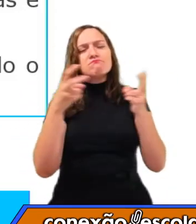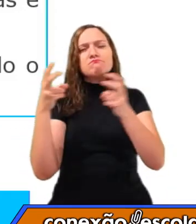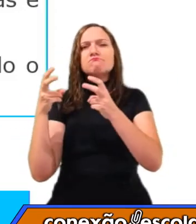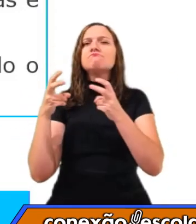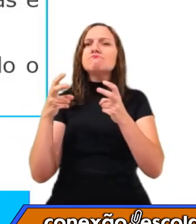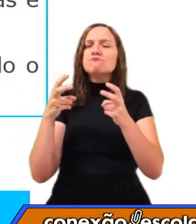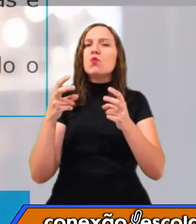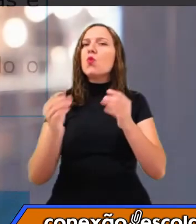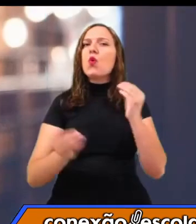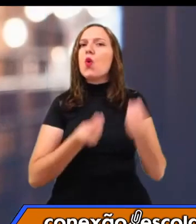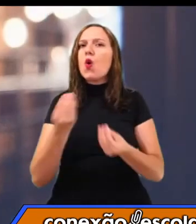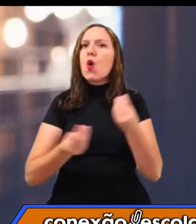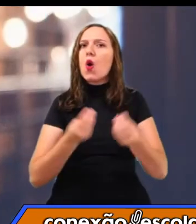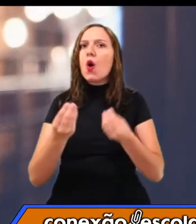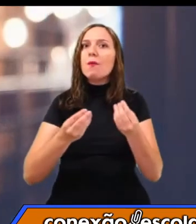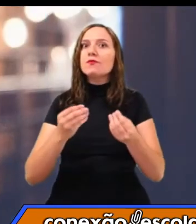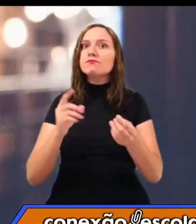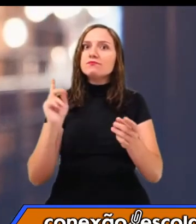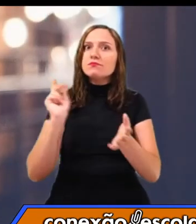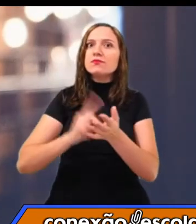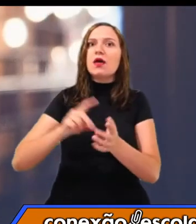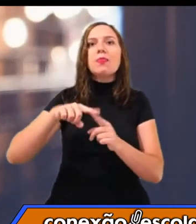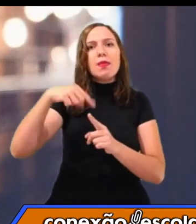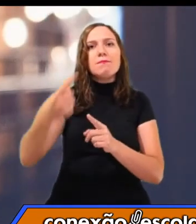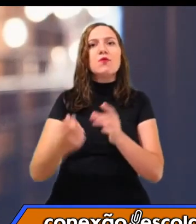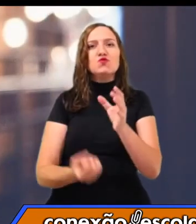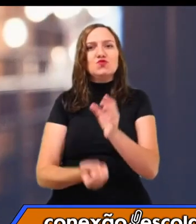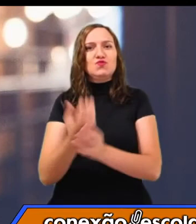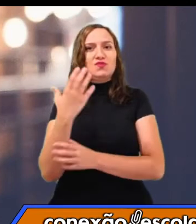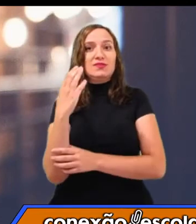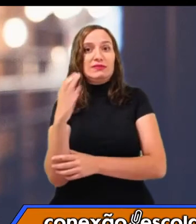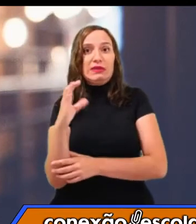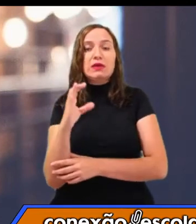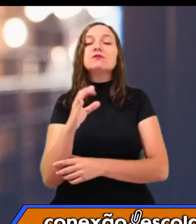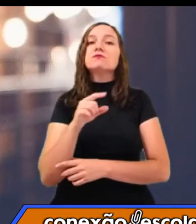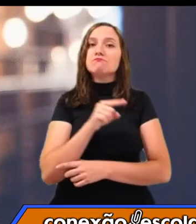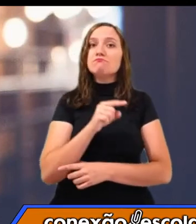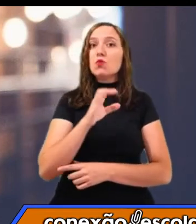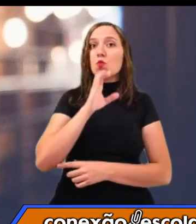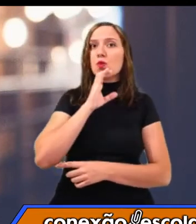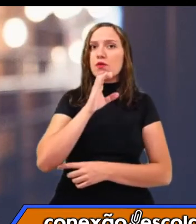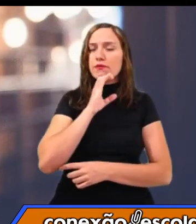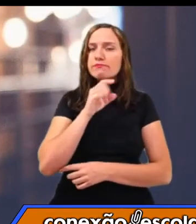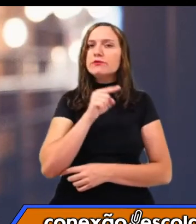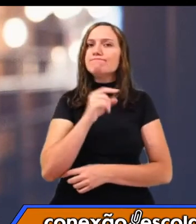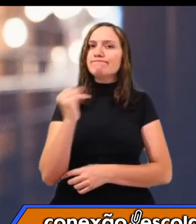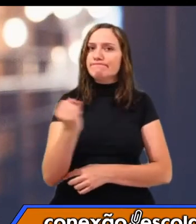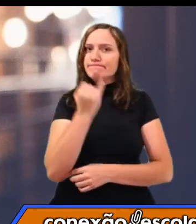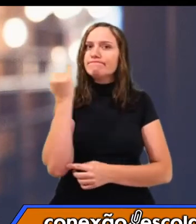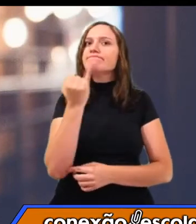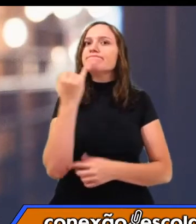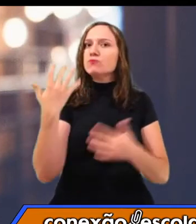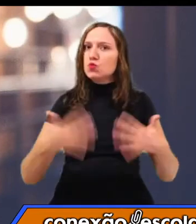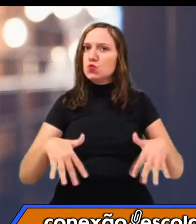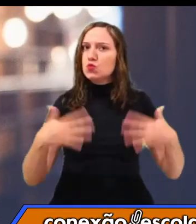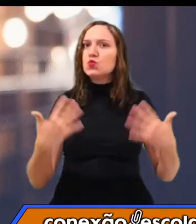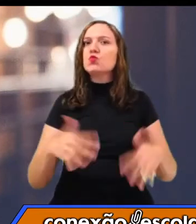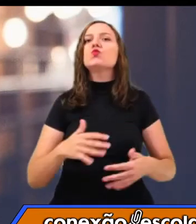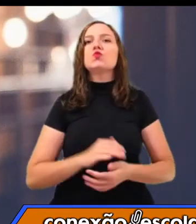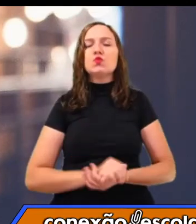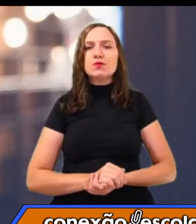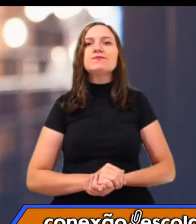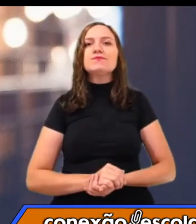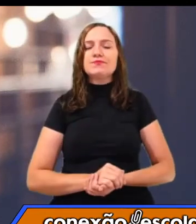que ia ser depois a ciência, né? Esse conhecimento era importante. E aí